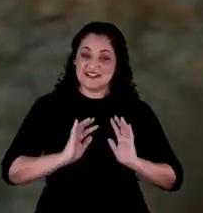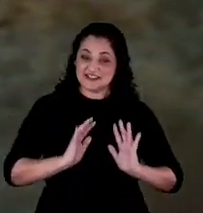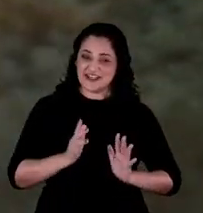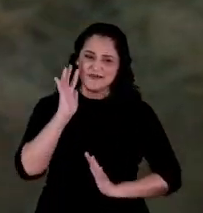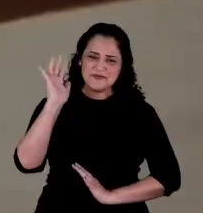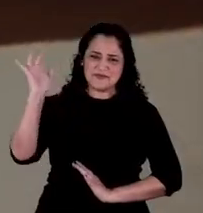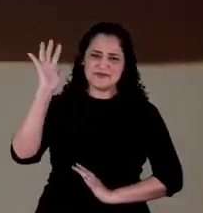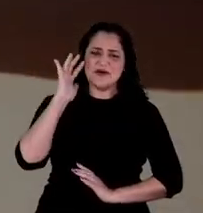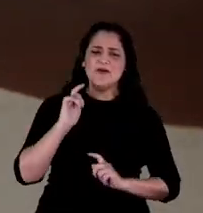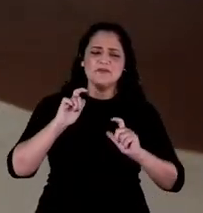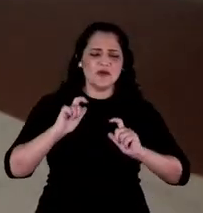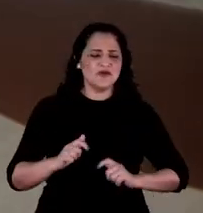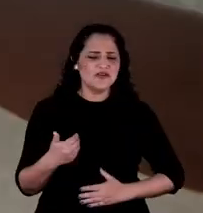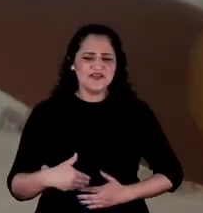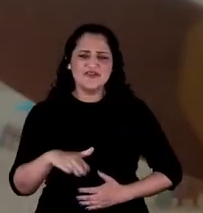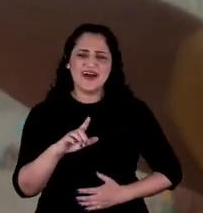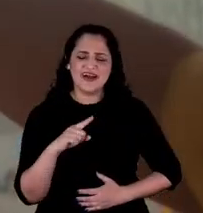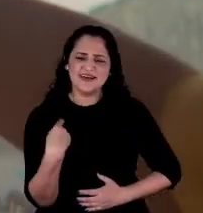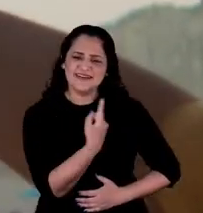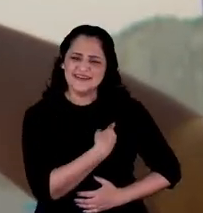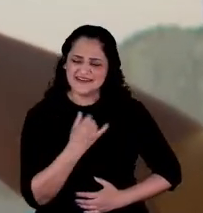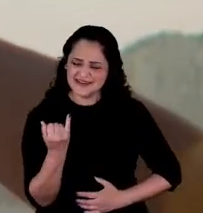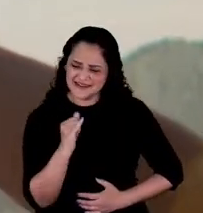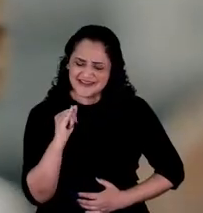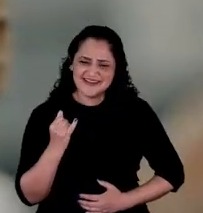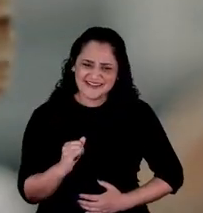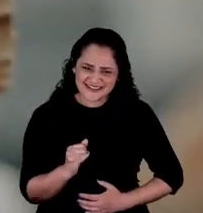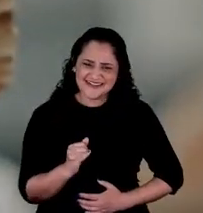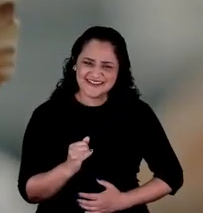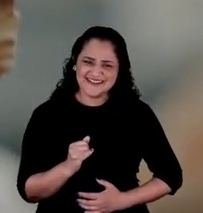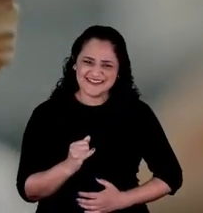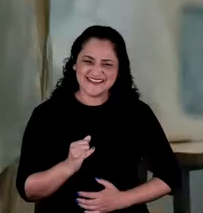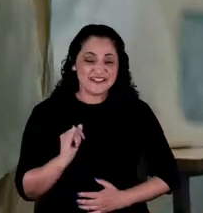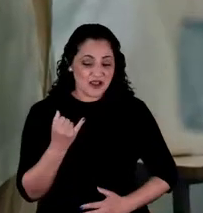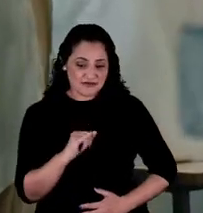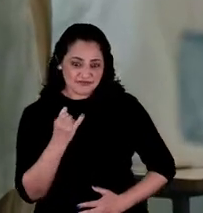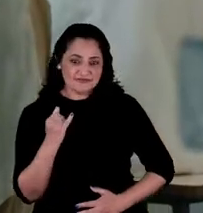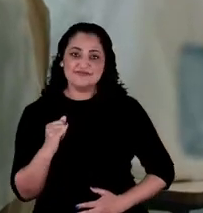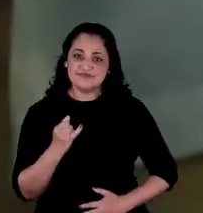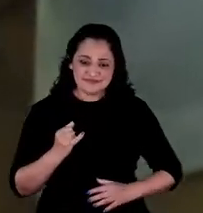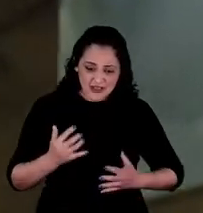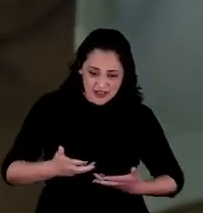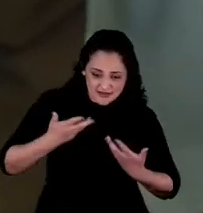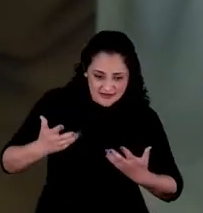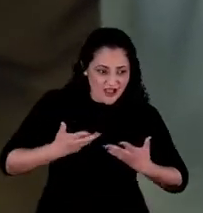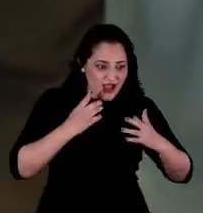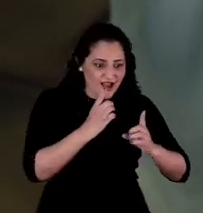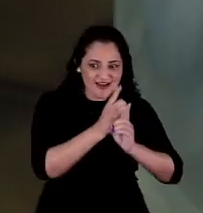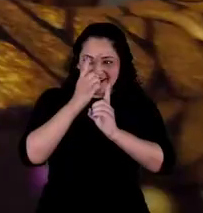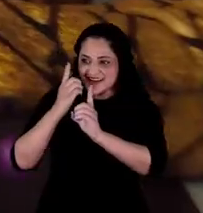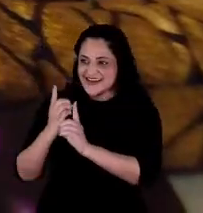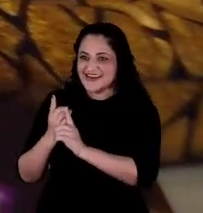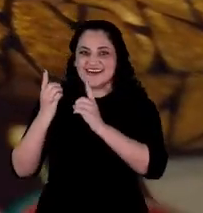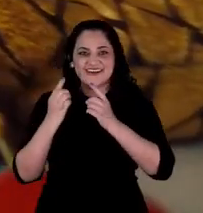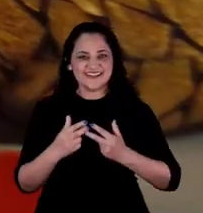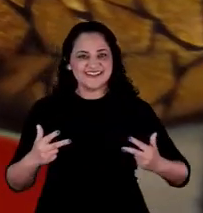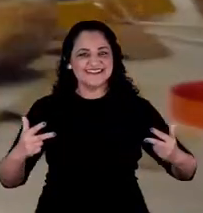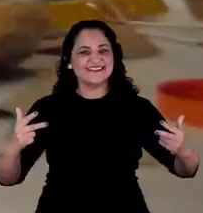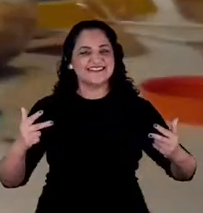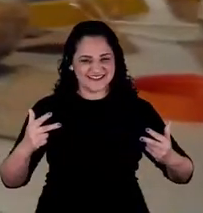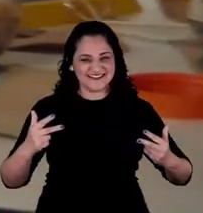já parou para pensar Para onde vai a nossa energia a nossa energia incentiva descobertas